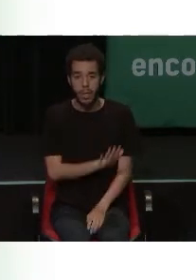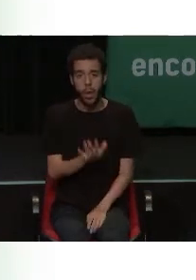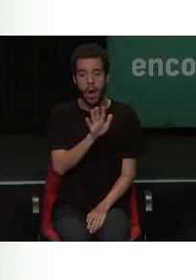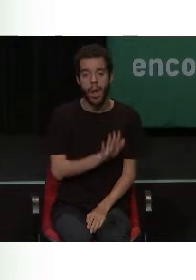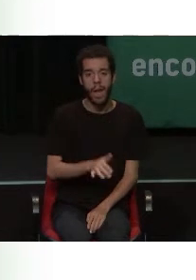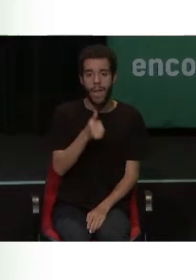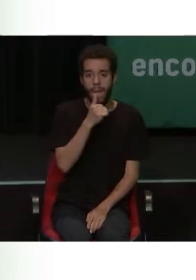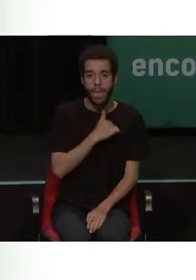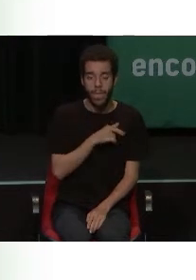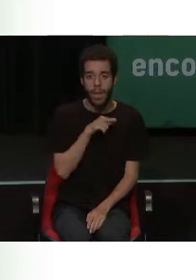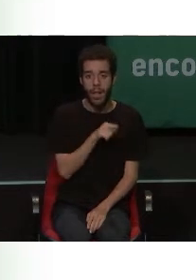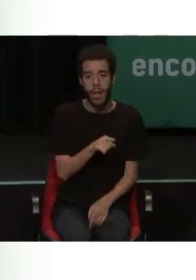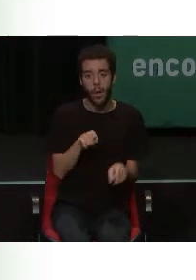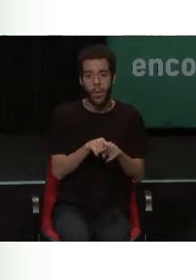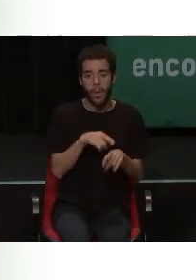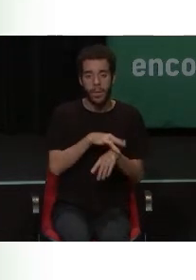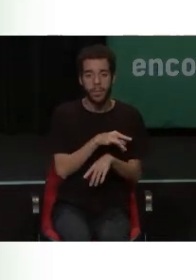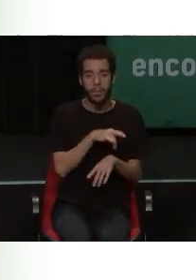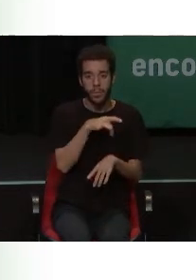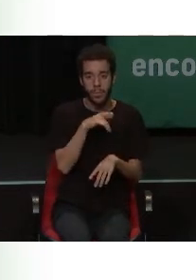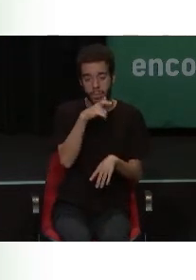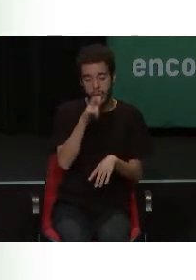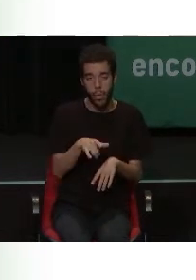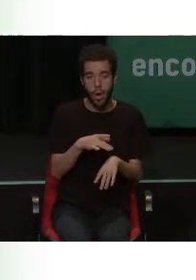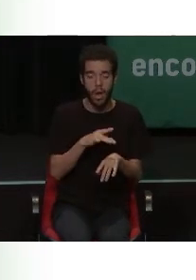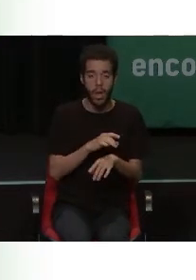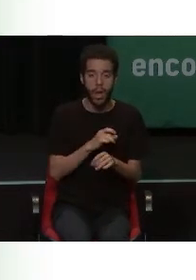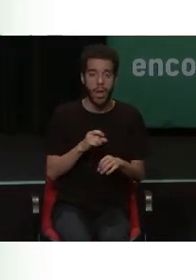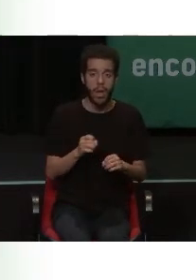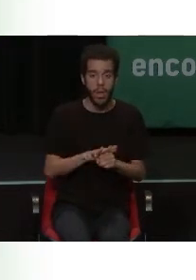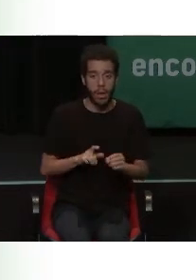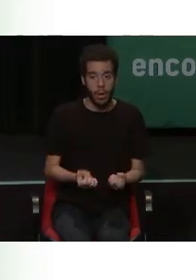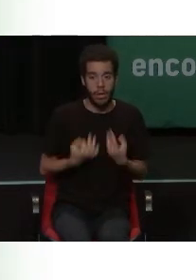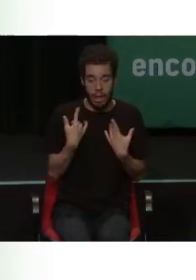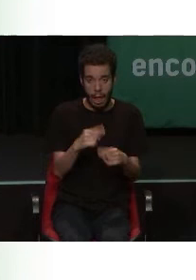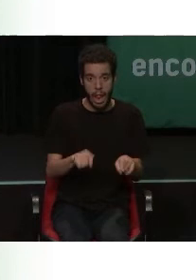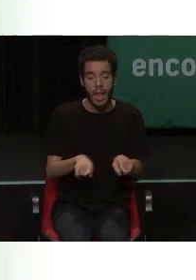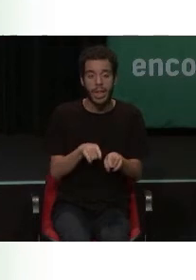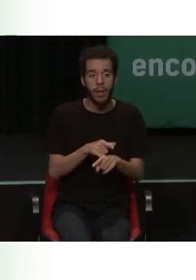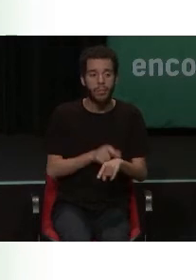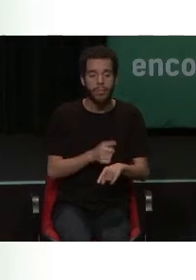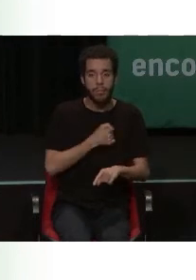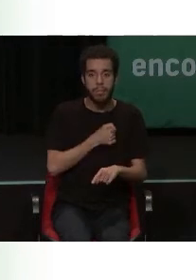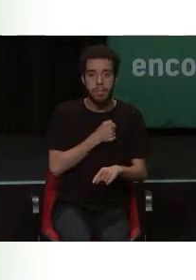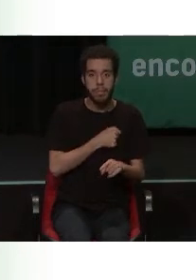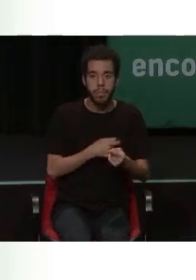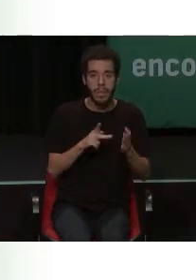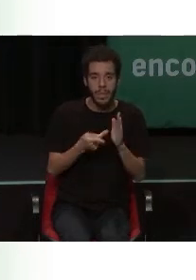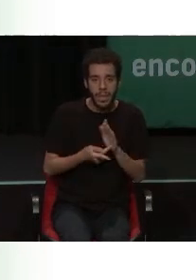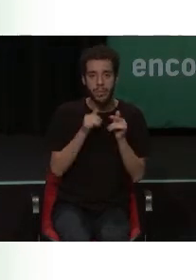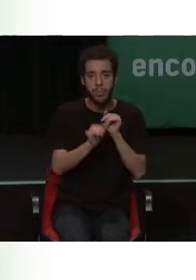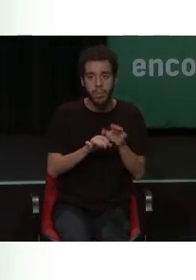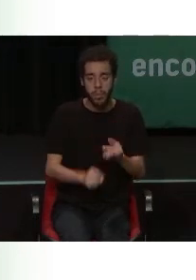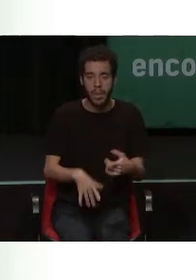quando o paciente está com Covid, o nosso indicador tem um pico e com uma melhoria de técnicas de